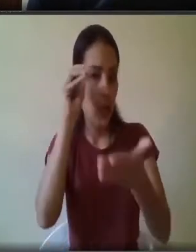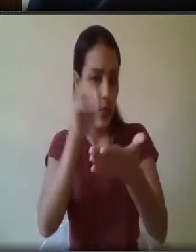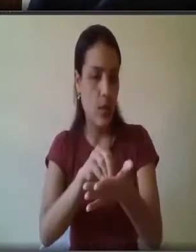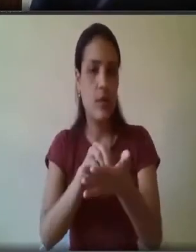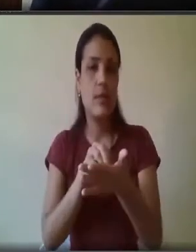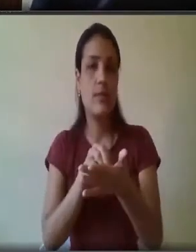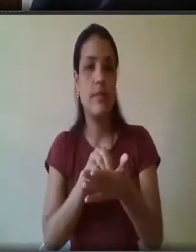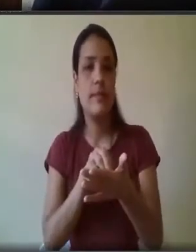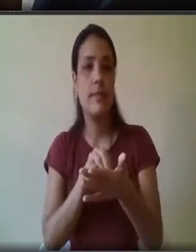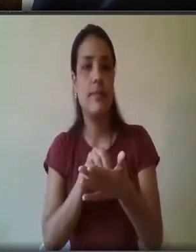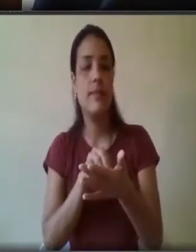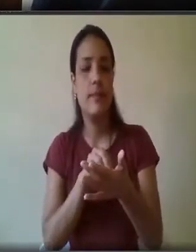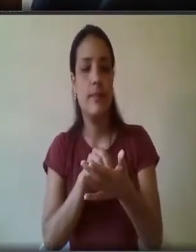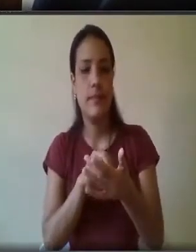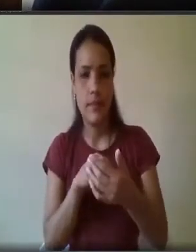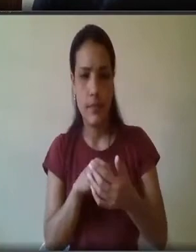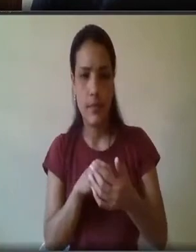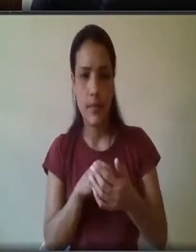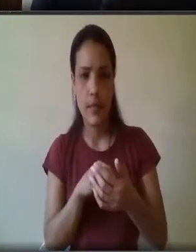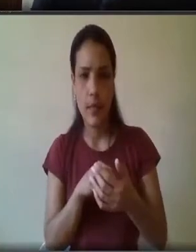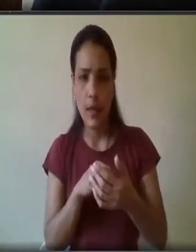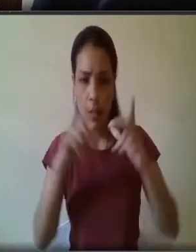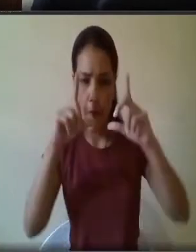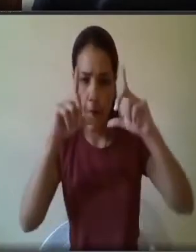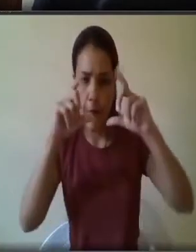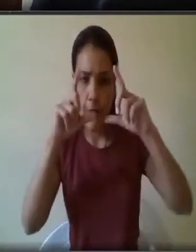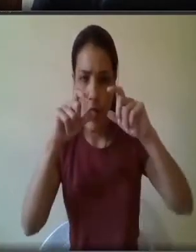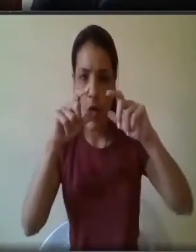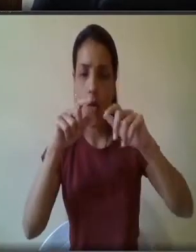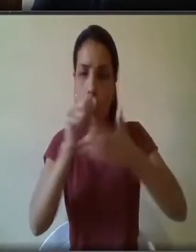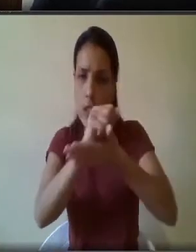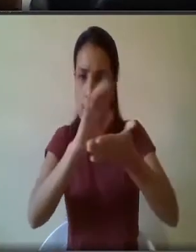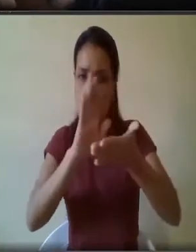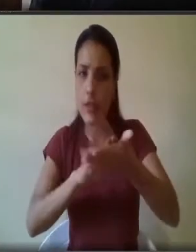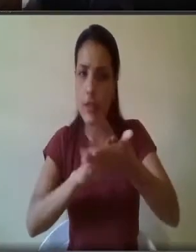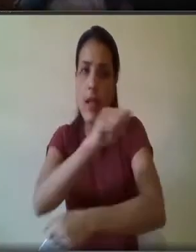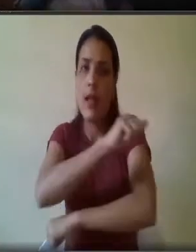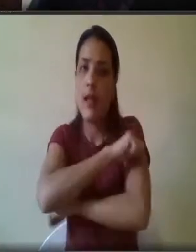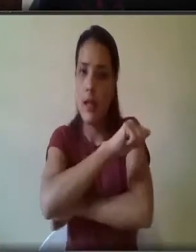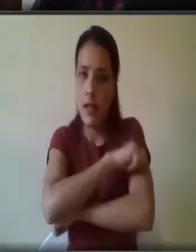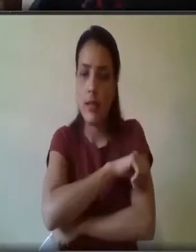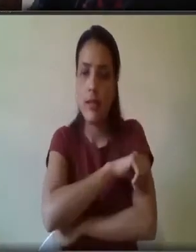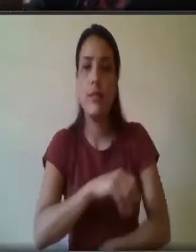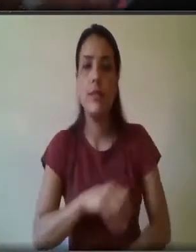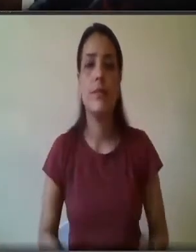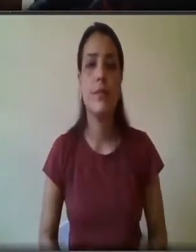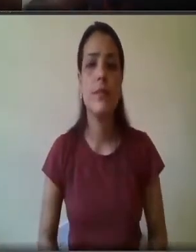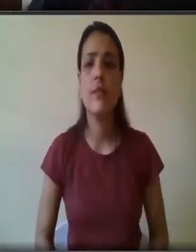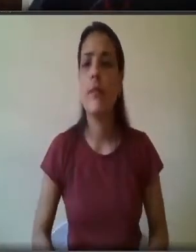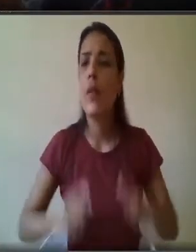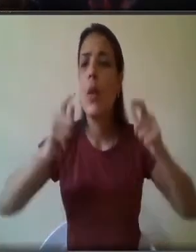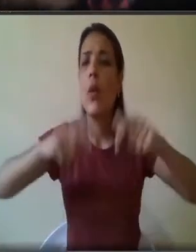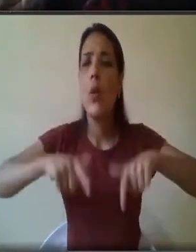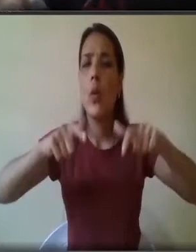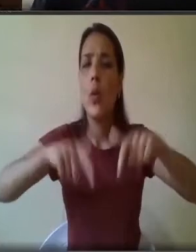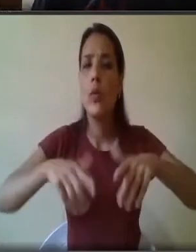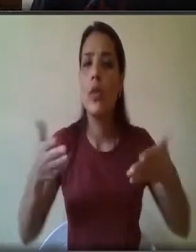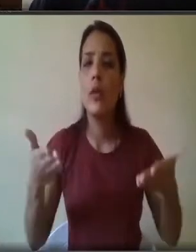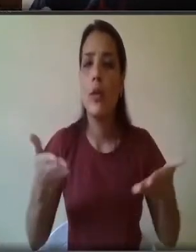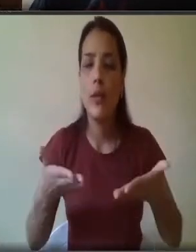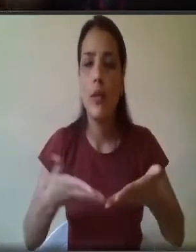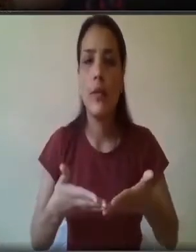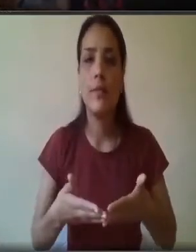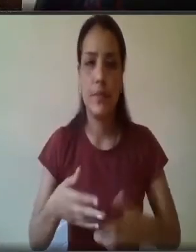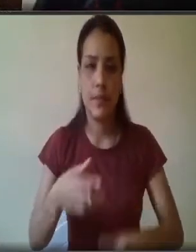trabalho de aluno, aqui, ó, uma escarpa, um planalto de depressão. Por exemplo, Onde nós estamos agora, aqui dentro de